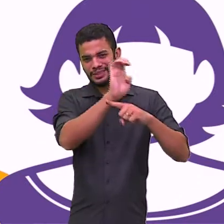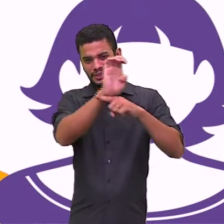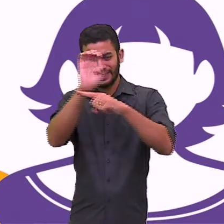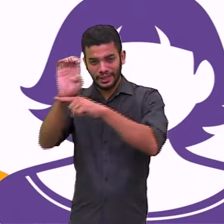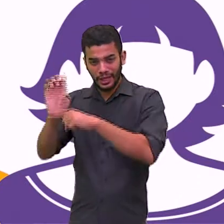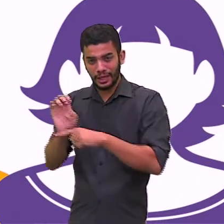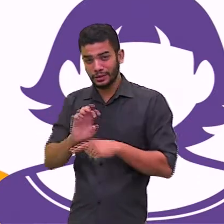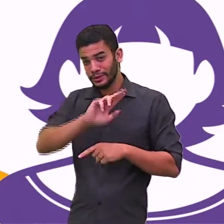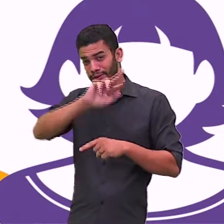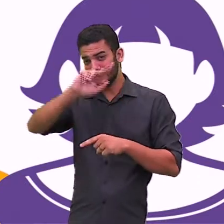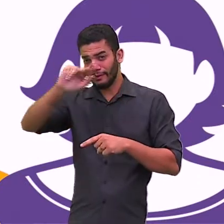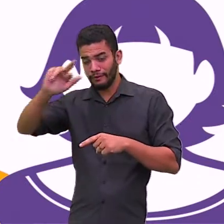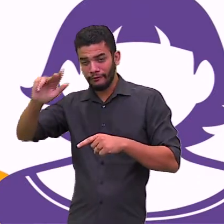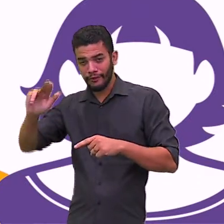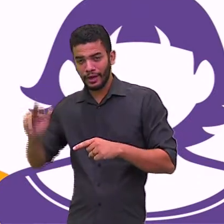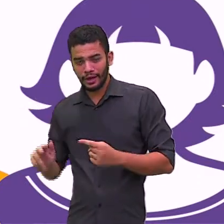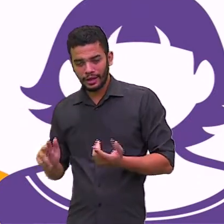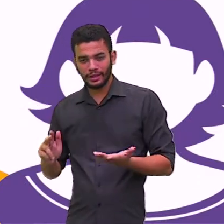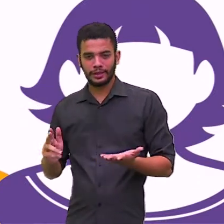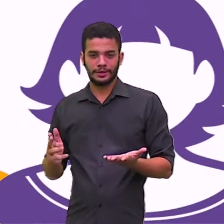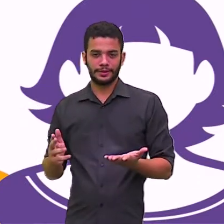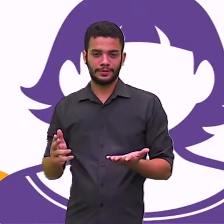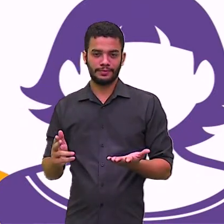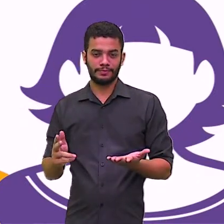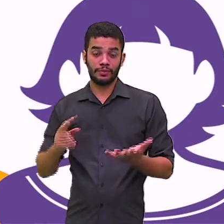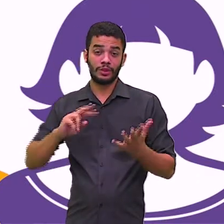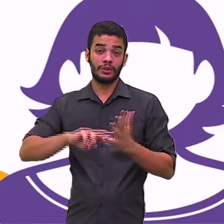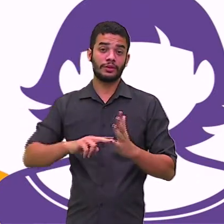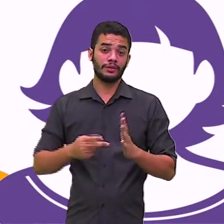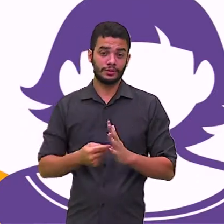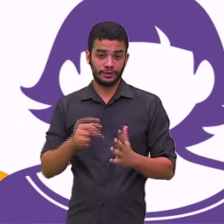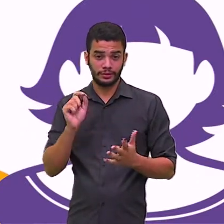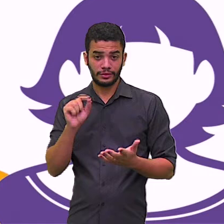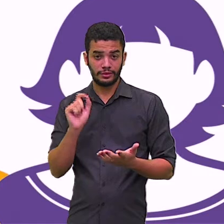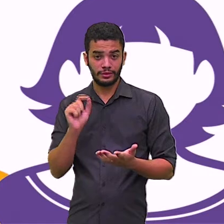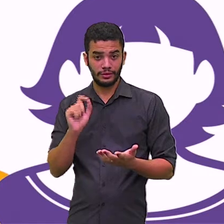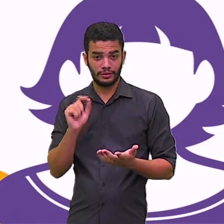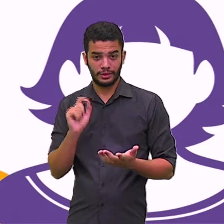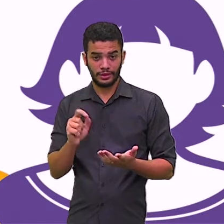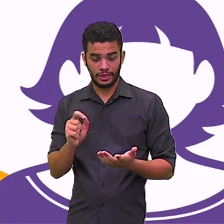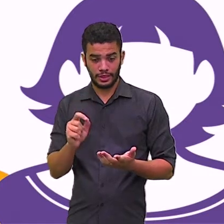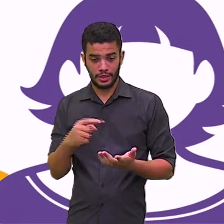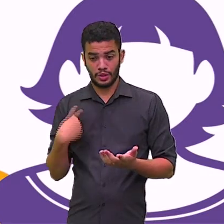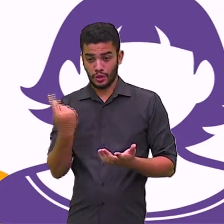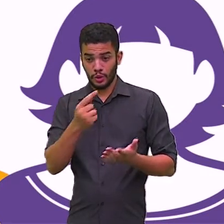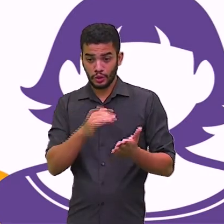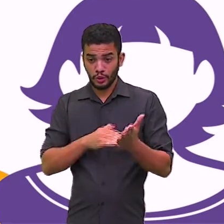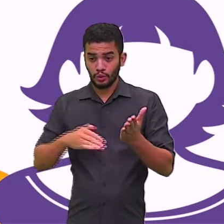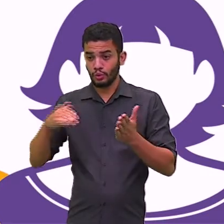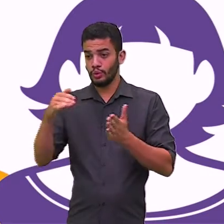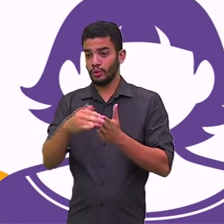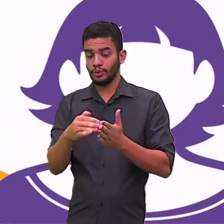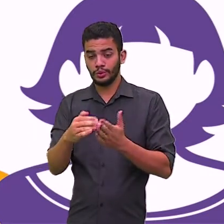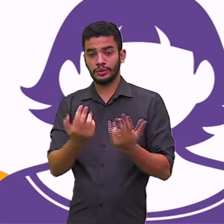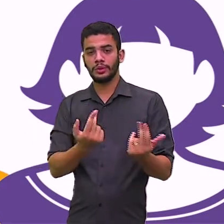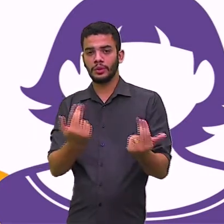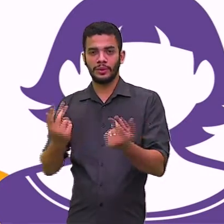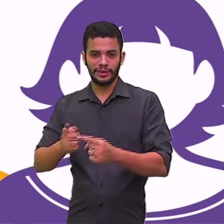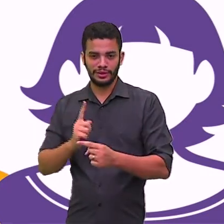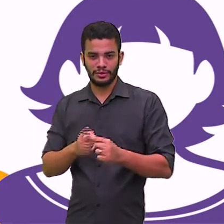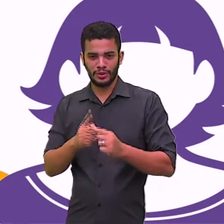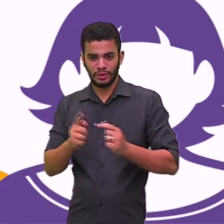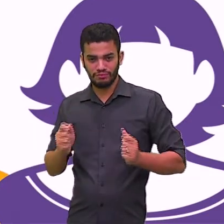vamos diminuindo a influência desses caracteres, essa